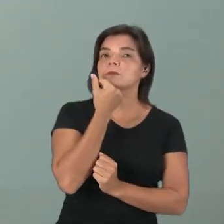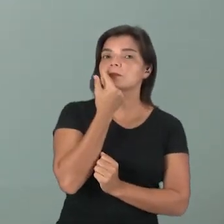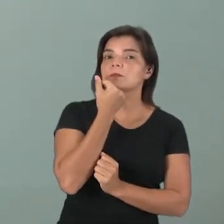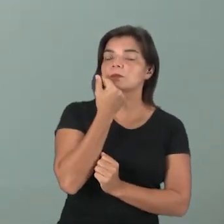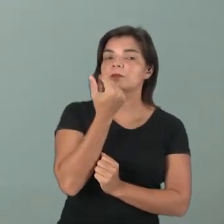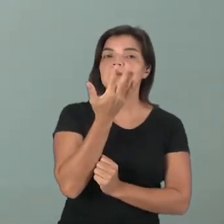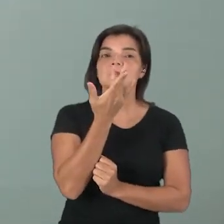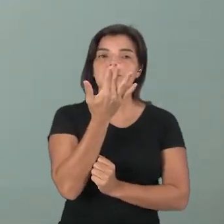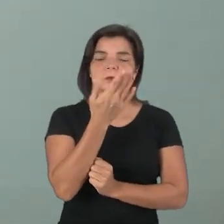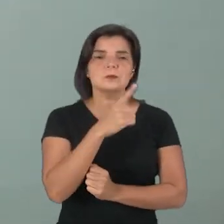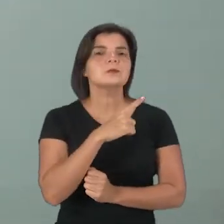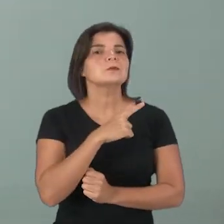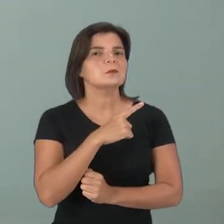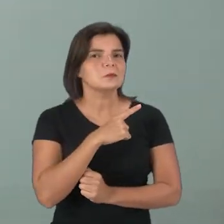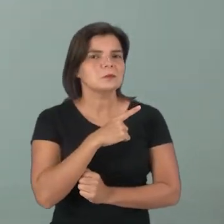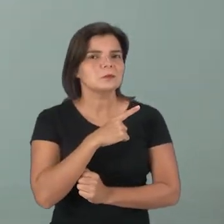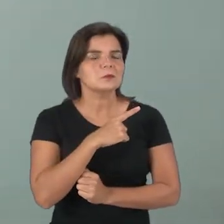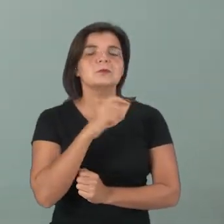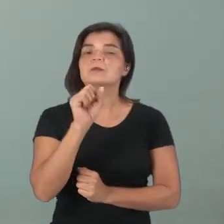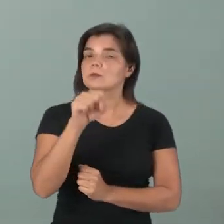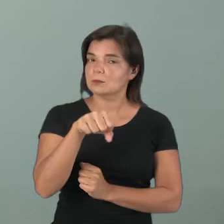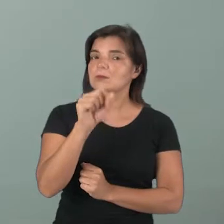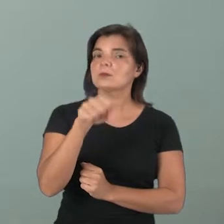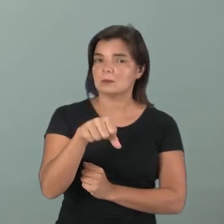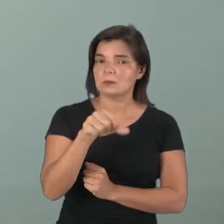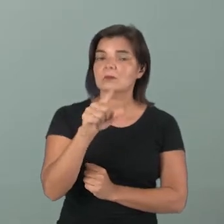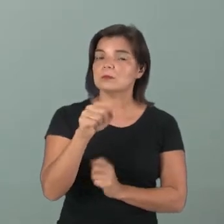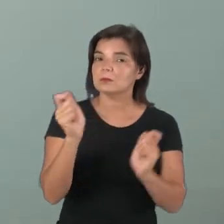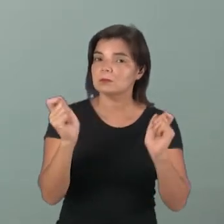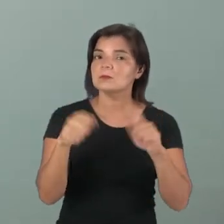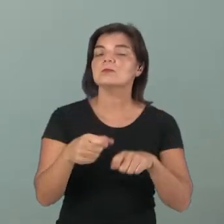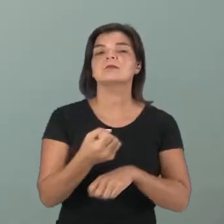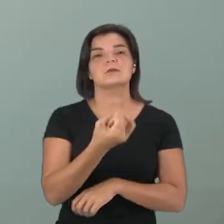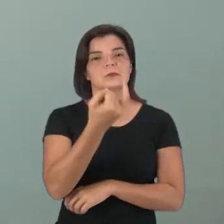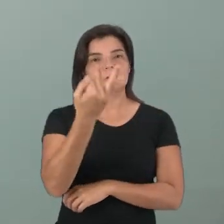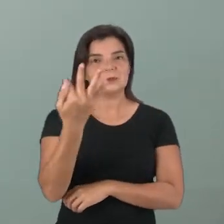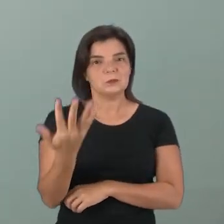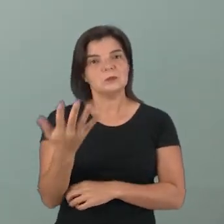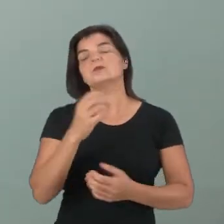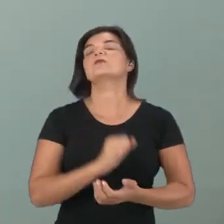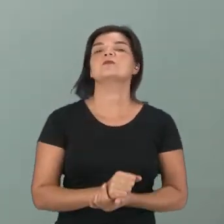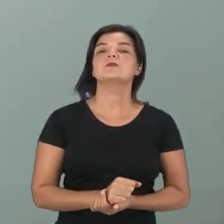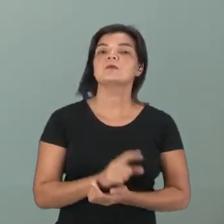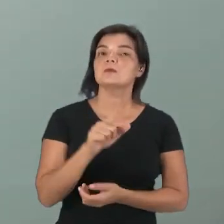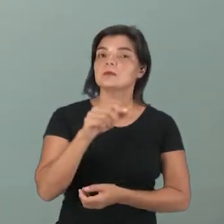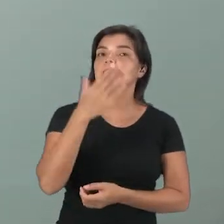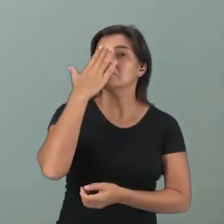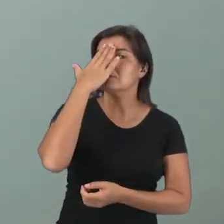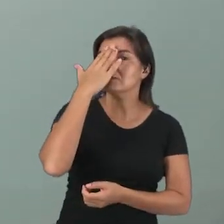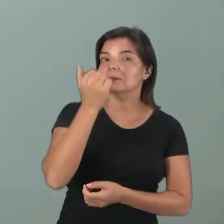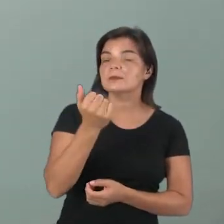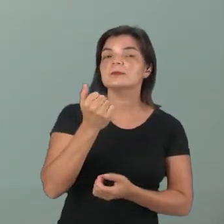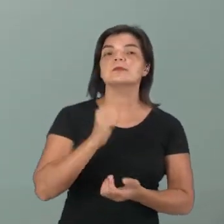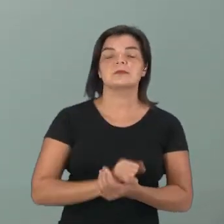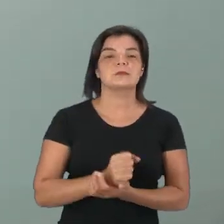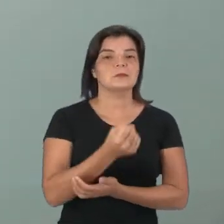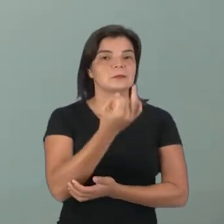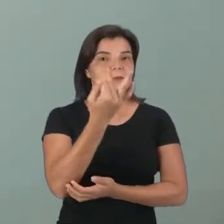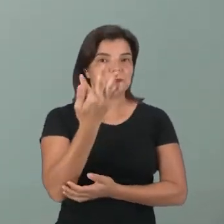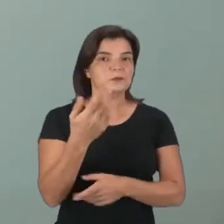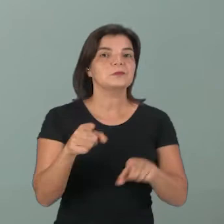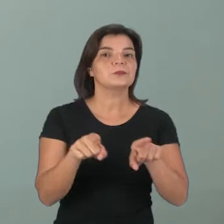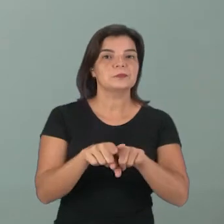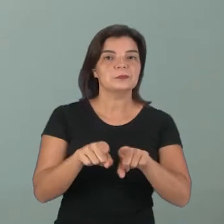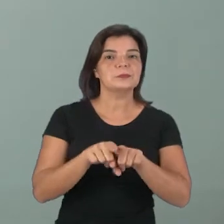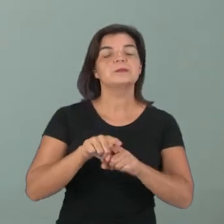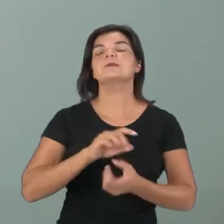de colorir que eu tenho? Sim, é possível quantificar, é possível saber a